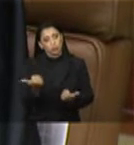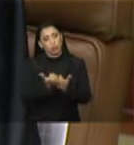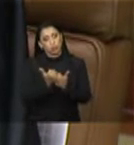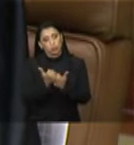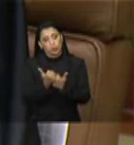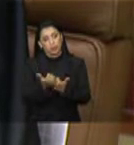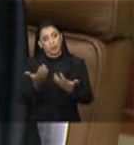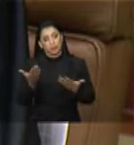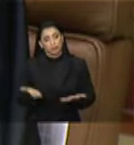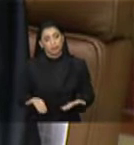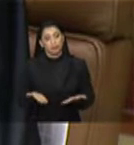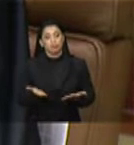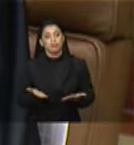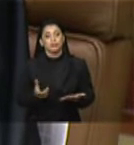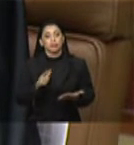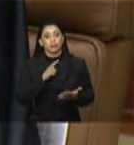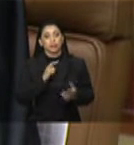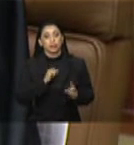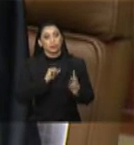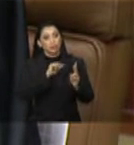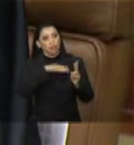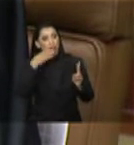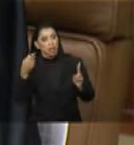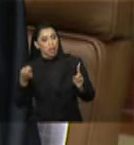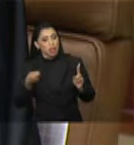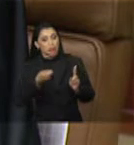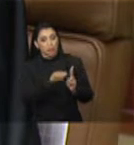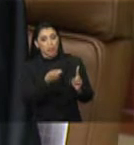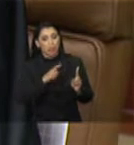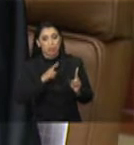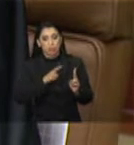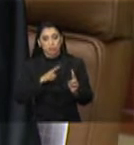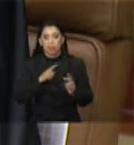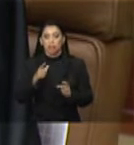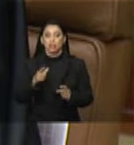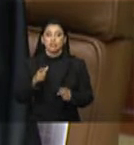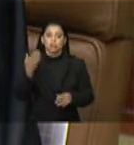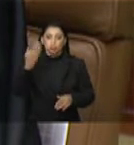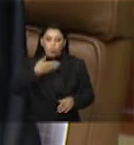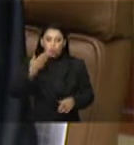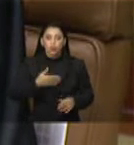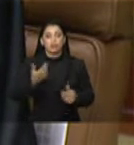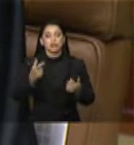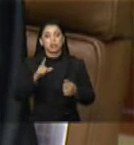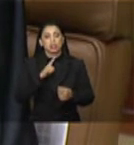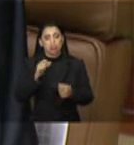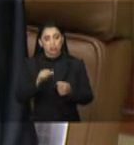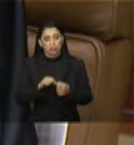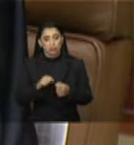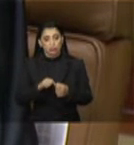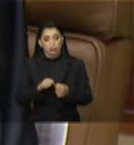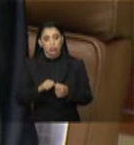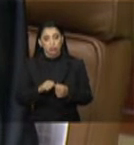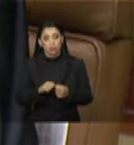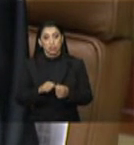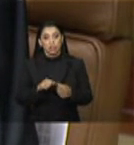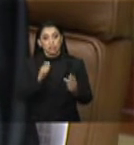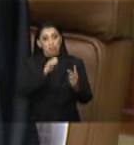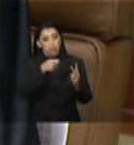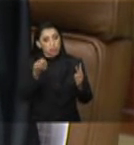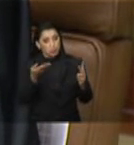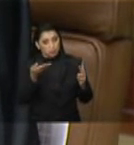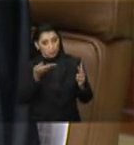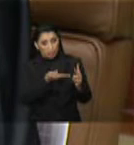estou as partes a especificar as provas a serem ainda produzidas e ambas as partes